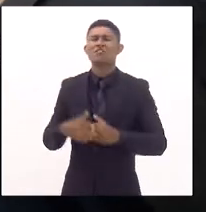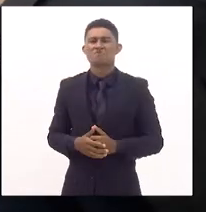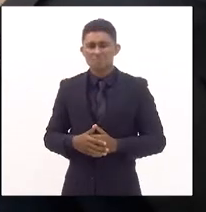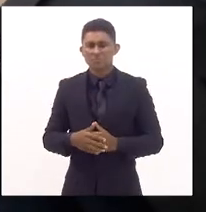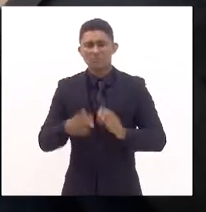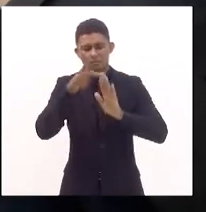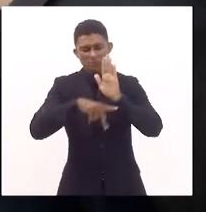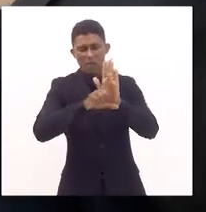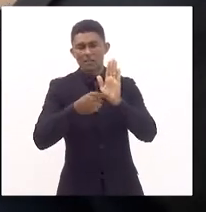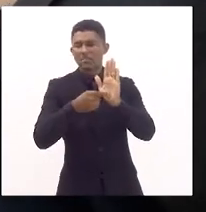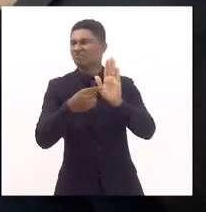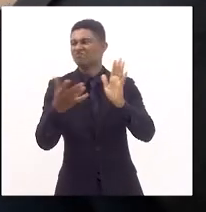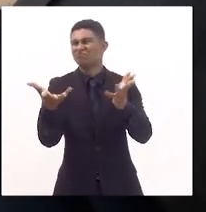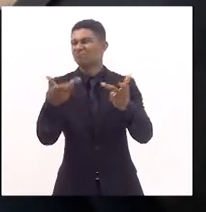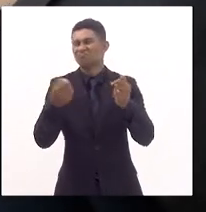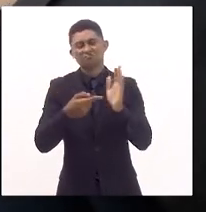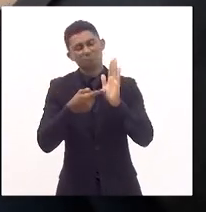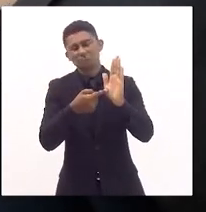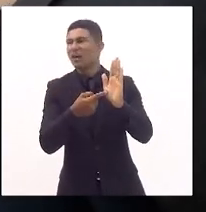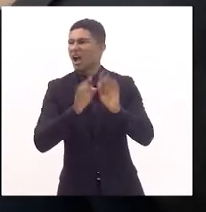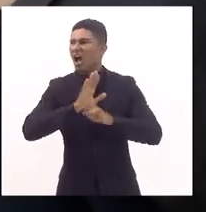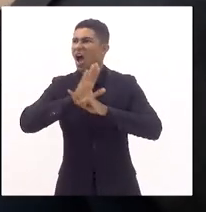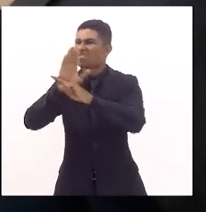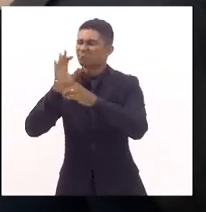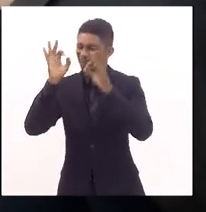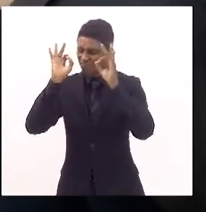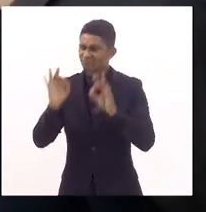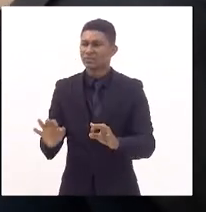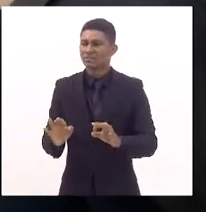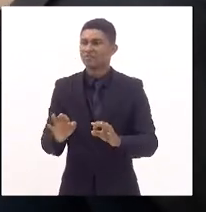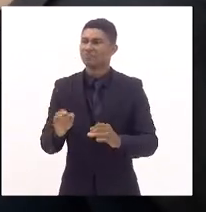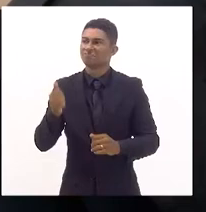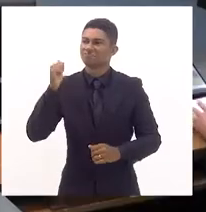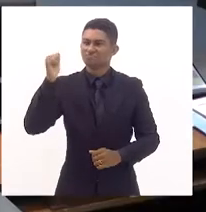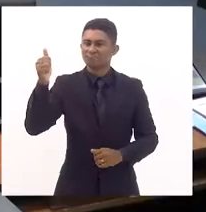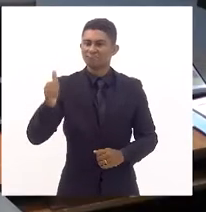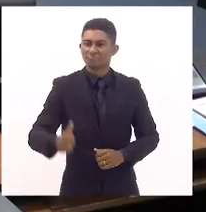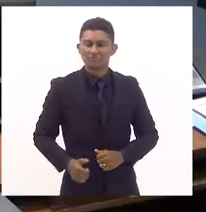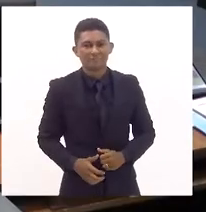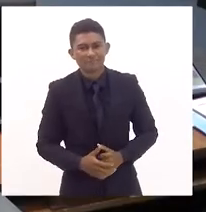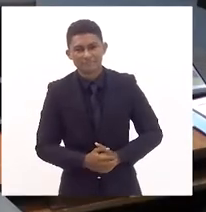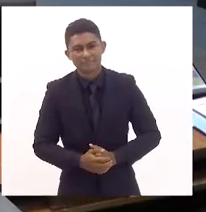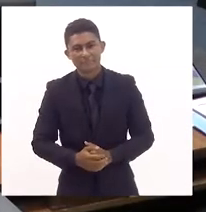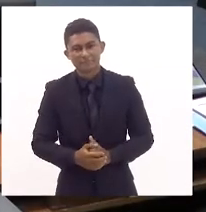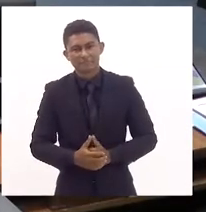pelo projeto maravilhoso que vai ajudar muito a categoria. Valeu!